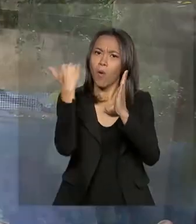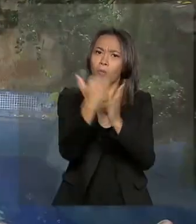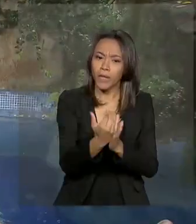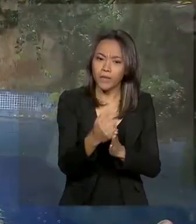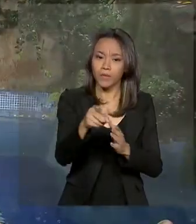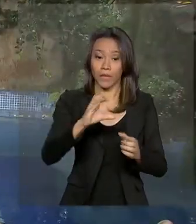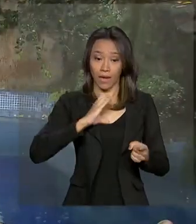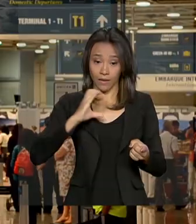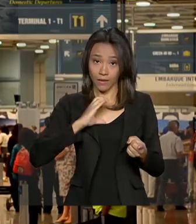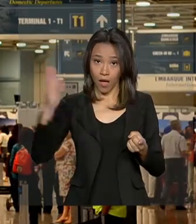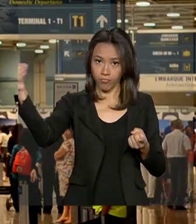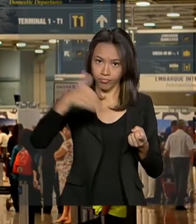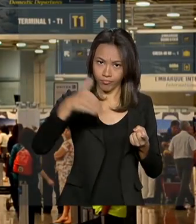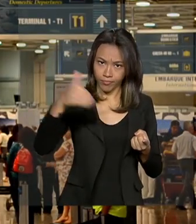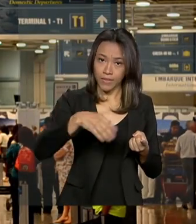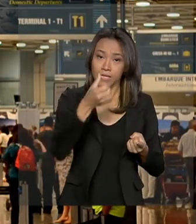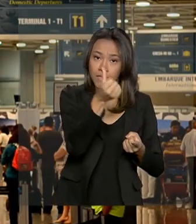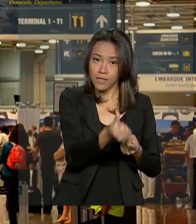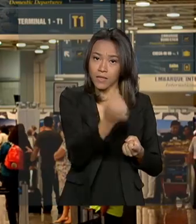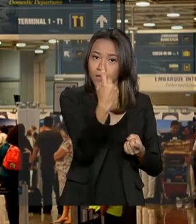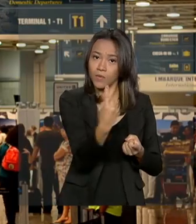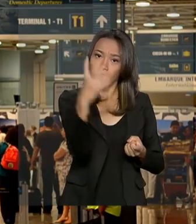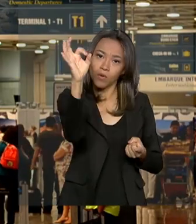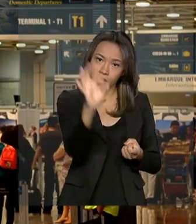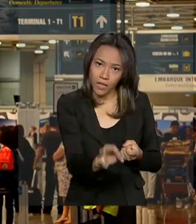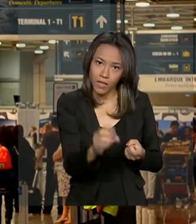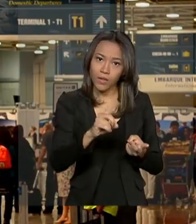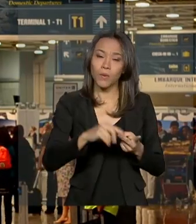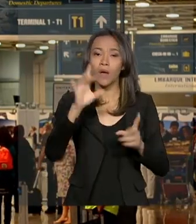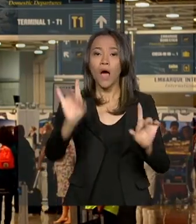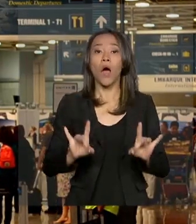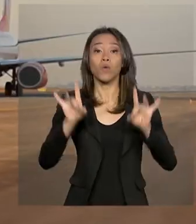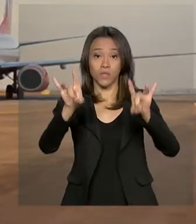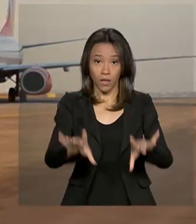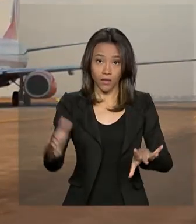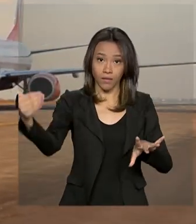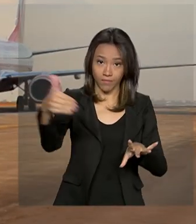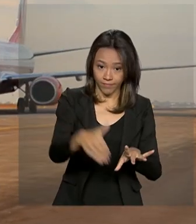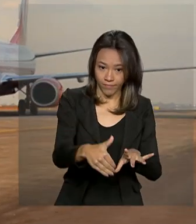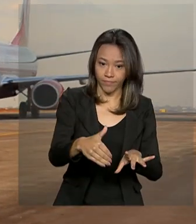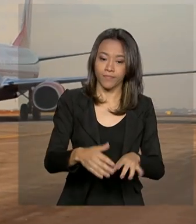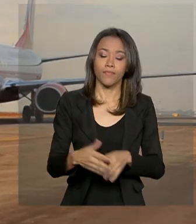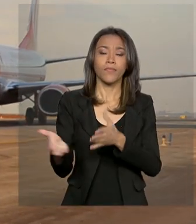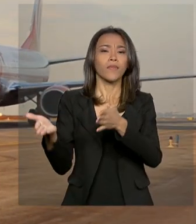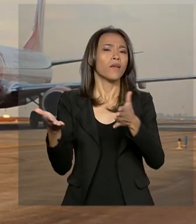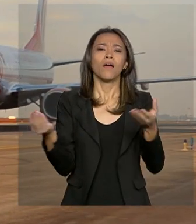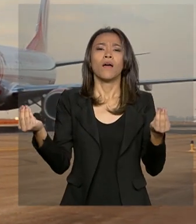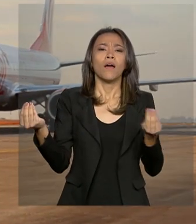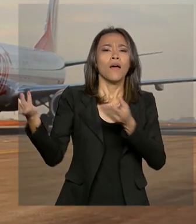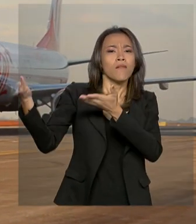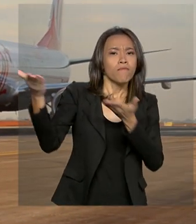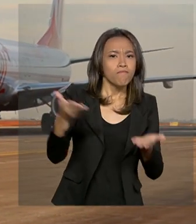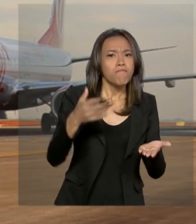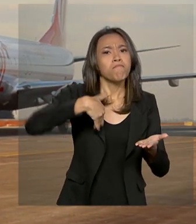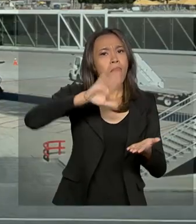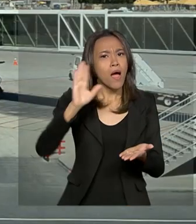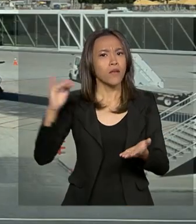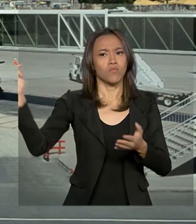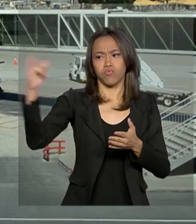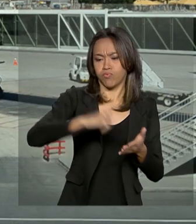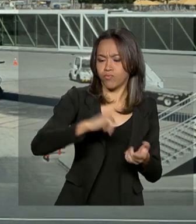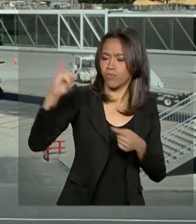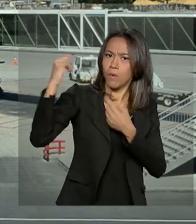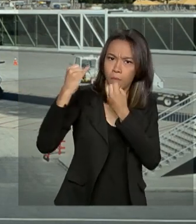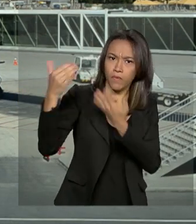dos canadenses e 61% dos australianos. Para receber o turista, mais voos são bem-vindos.